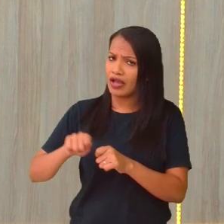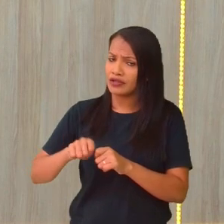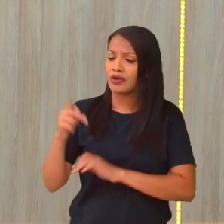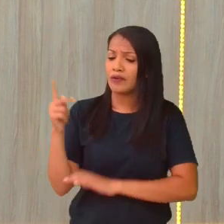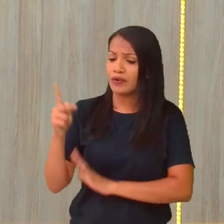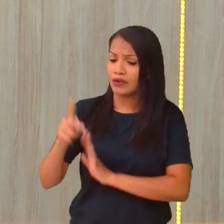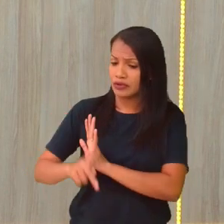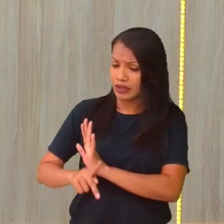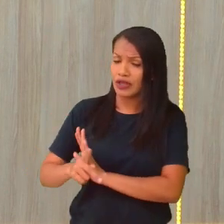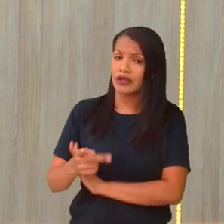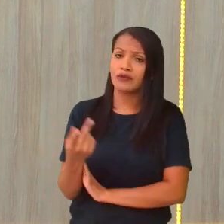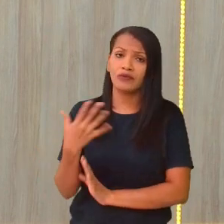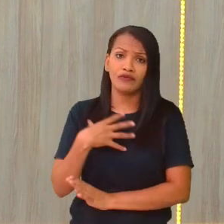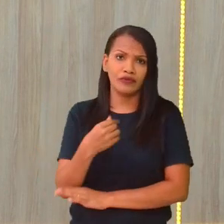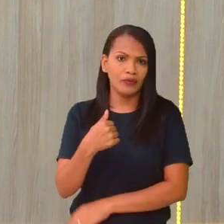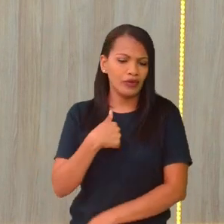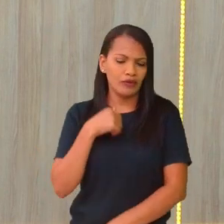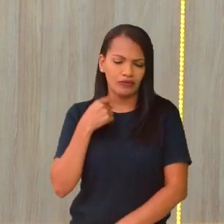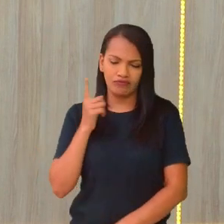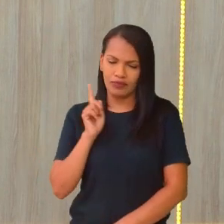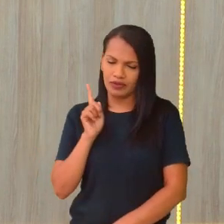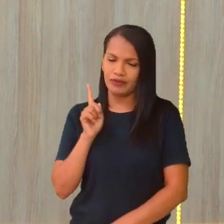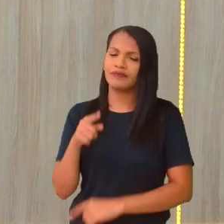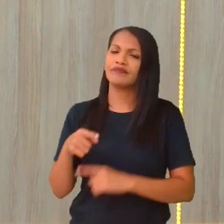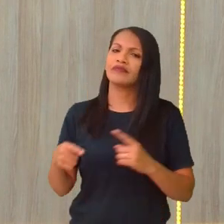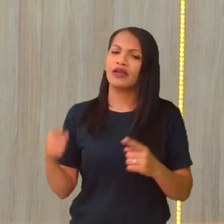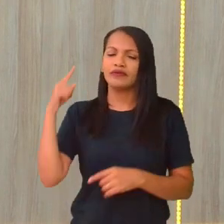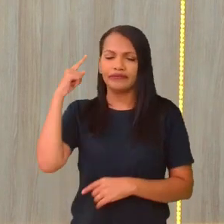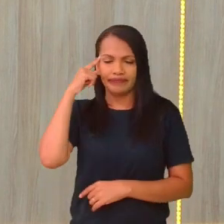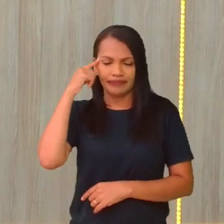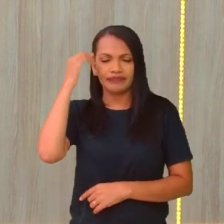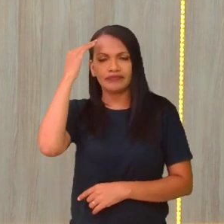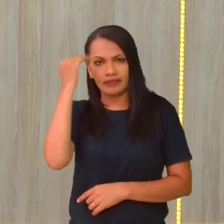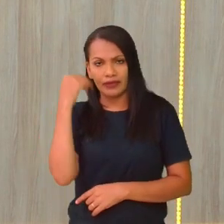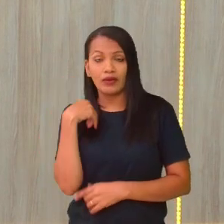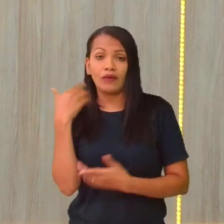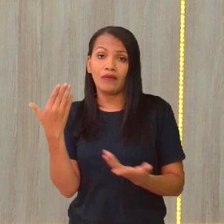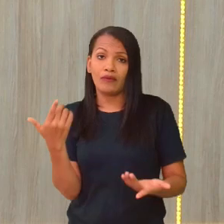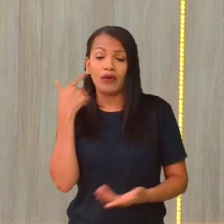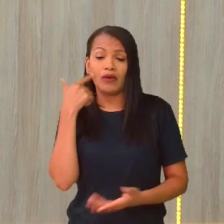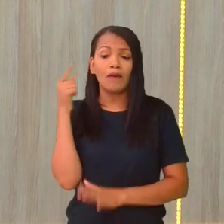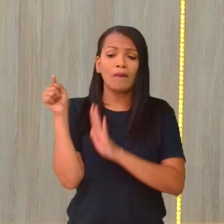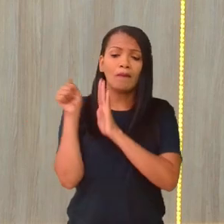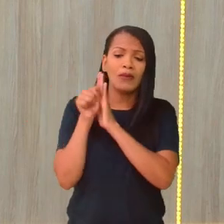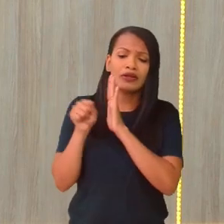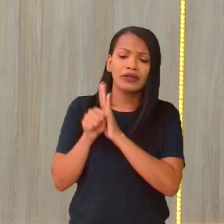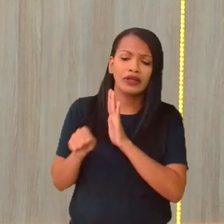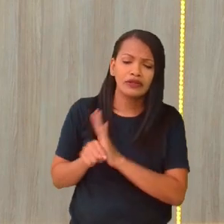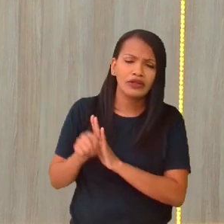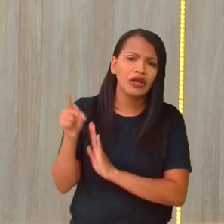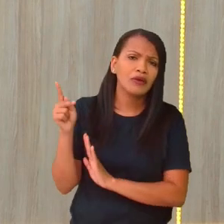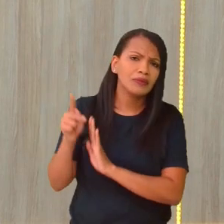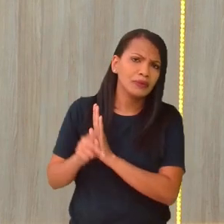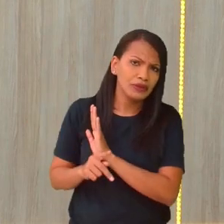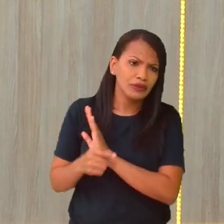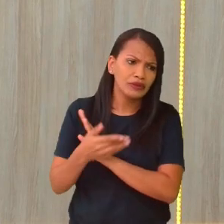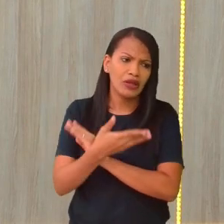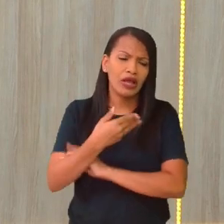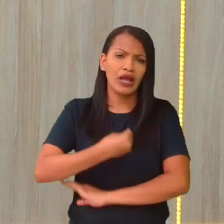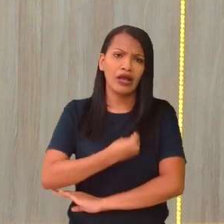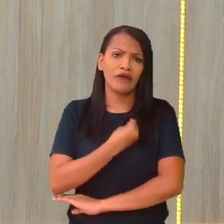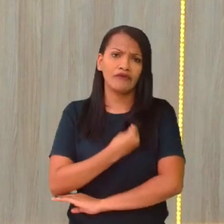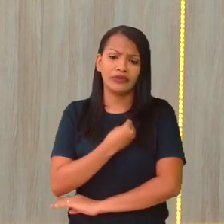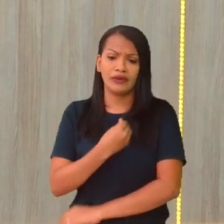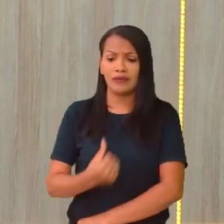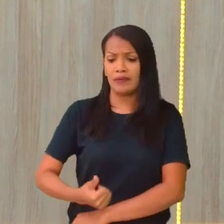novas gerações. E ela estava projetando a vida para os bebezinhos dela. A primeira, ela queria que se transformasse em um